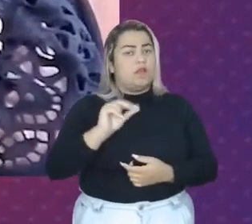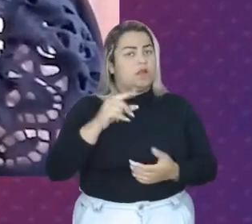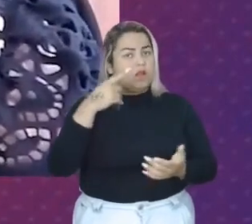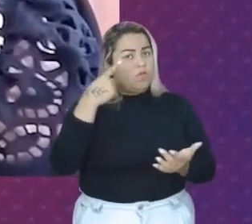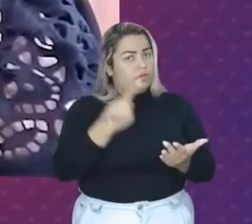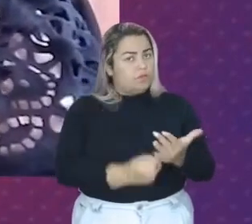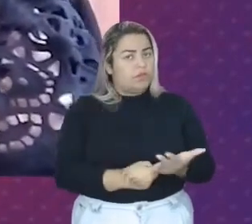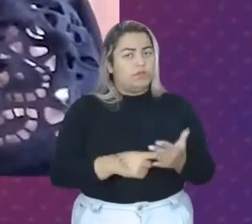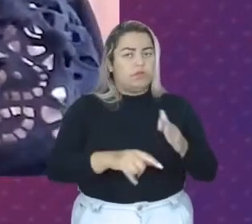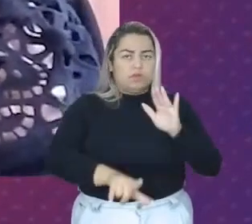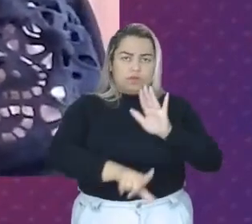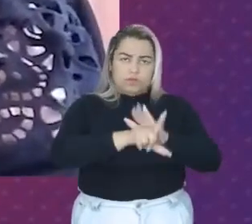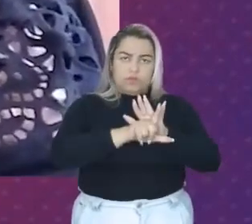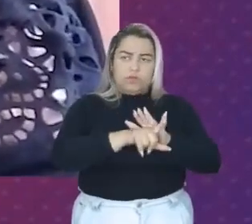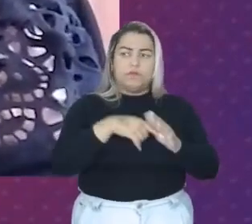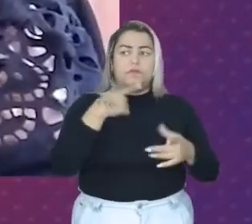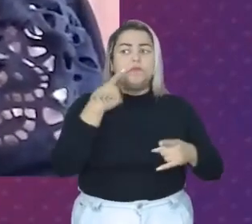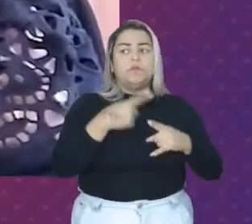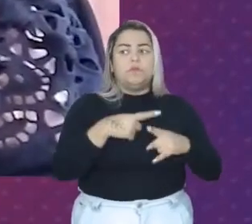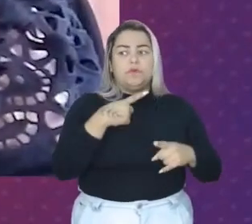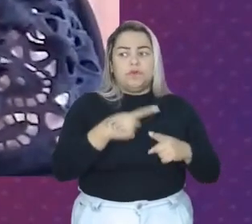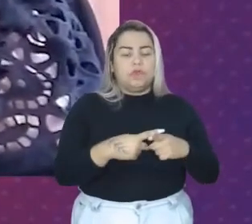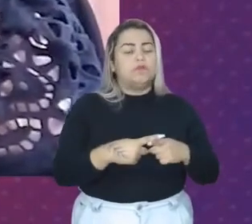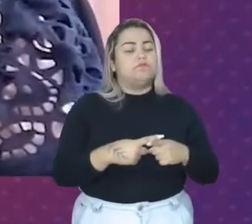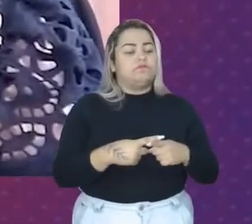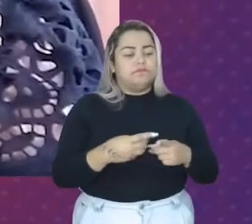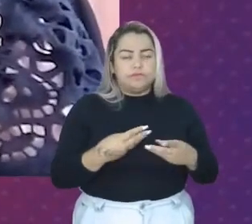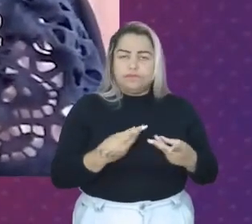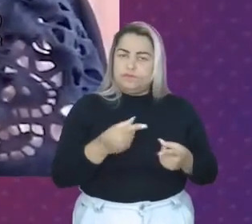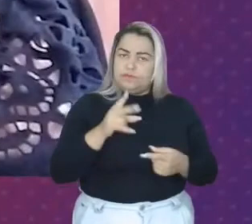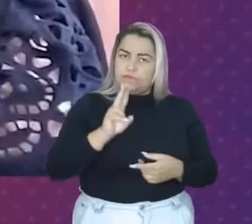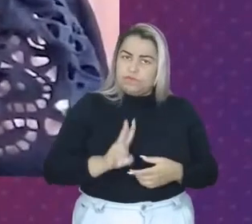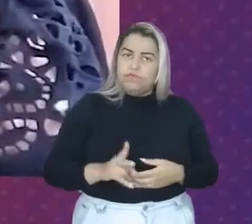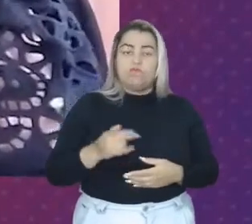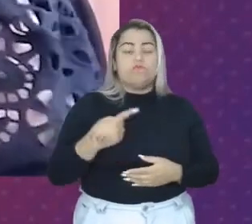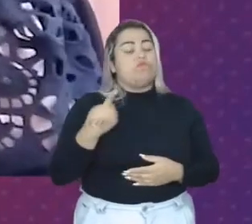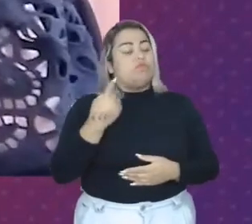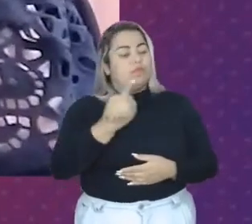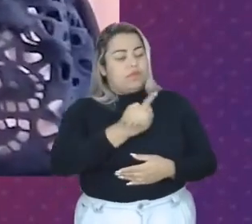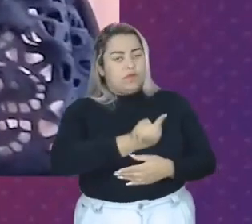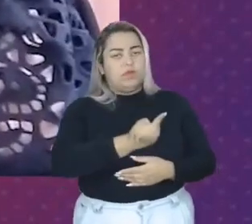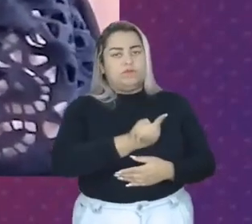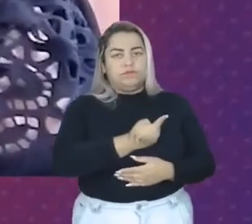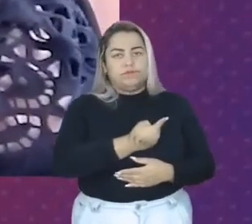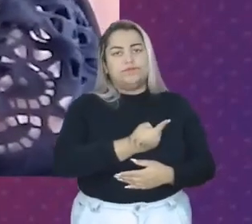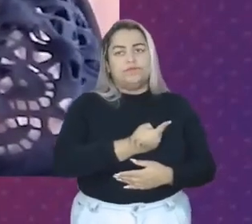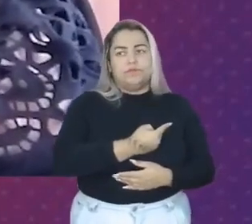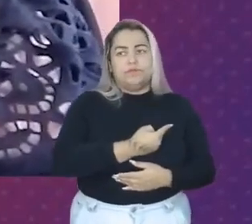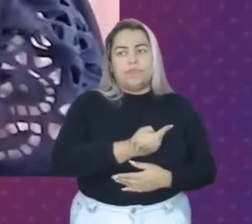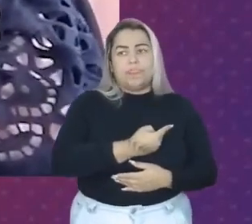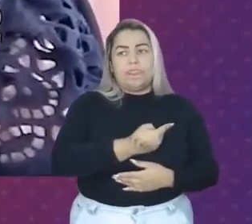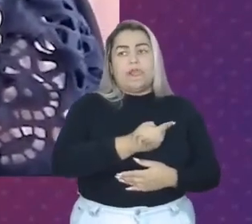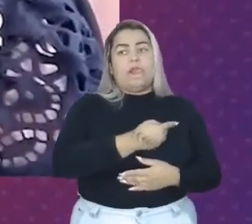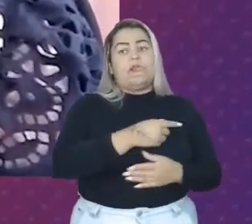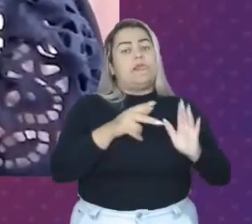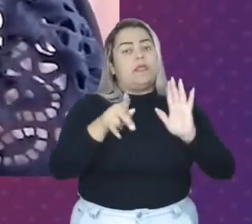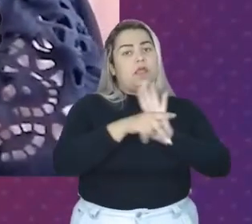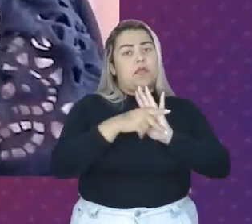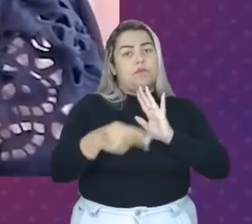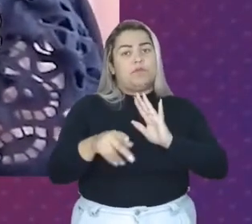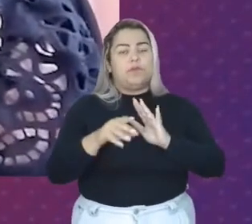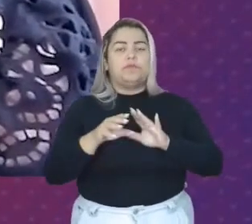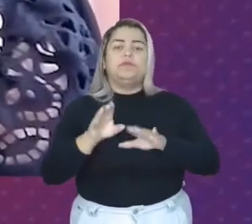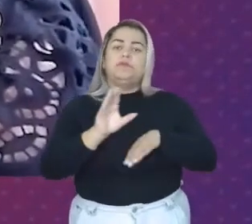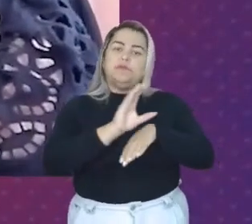lei. Porque, muitas vezes, se a gente for olhar, a própria Constituição